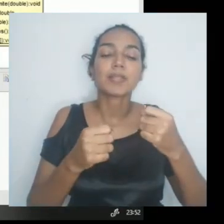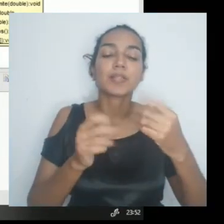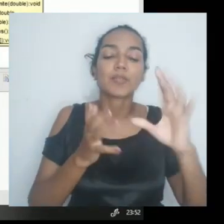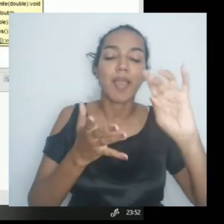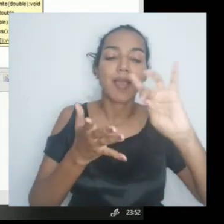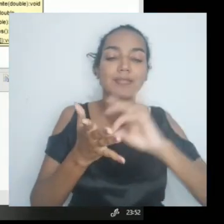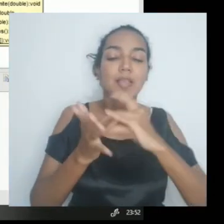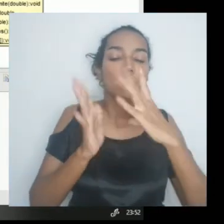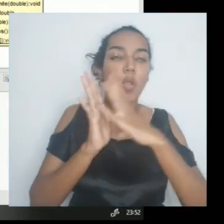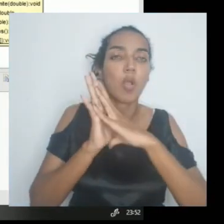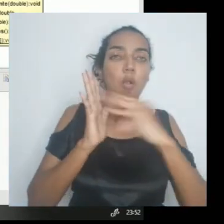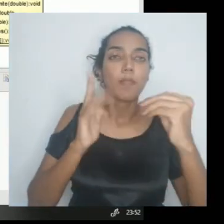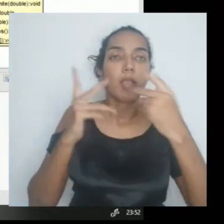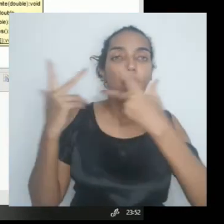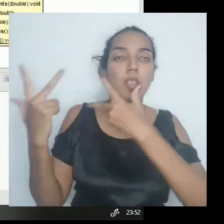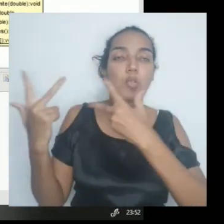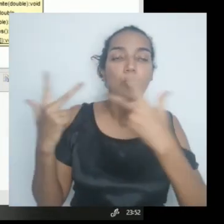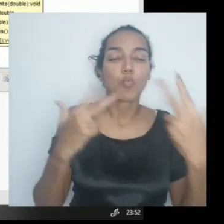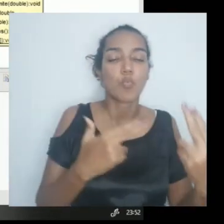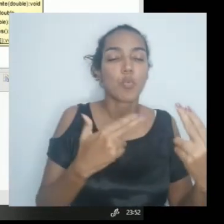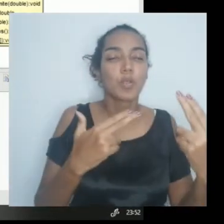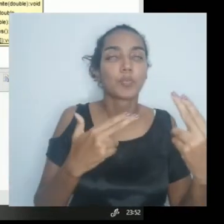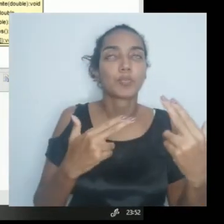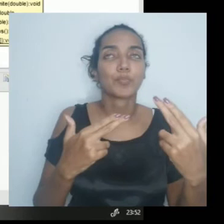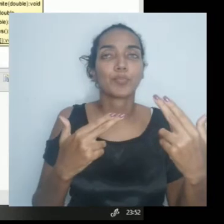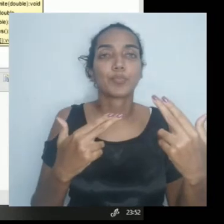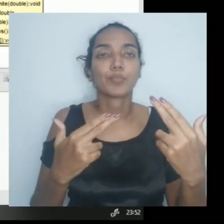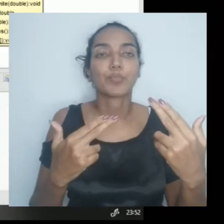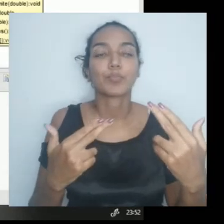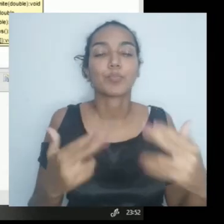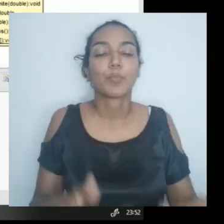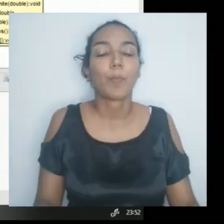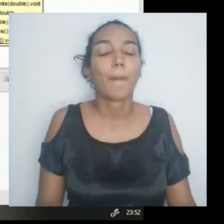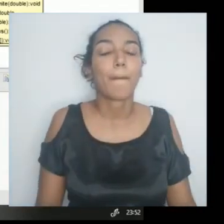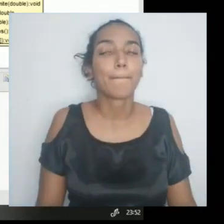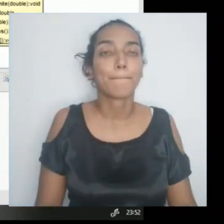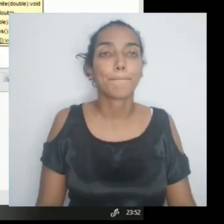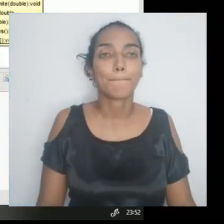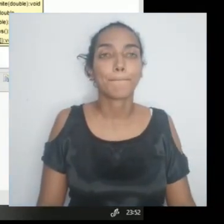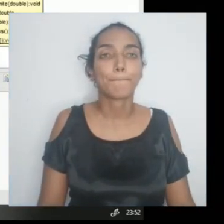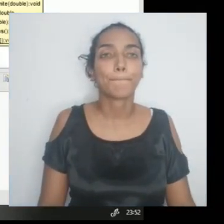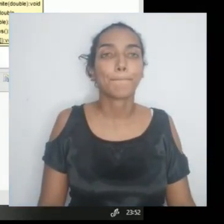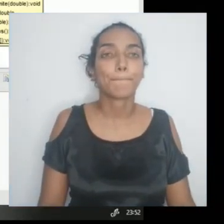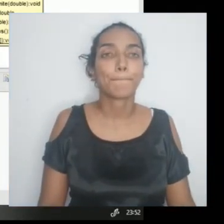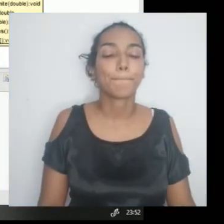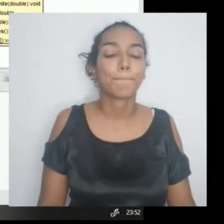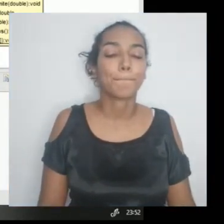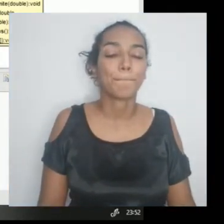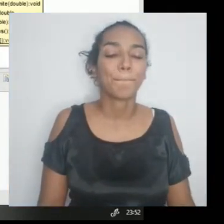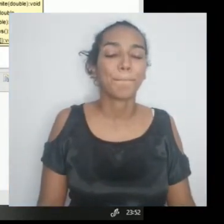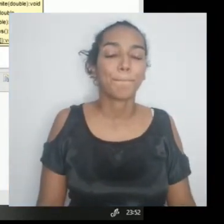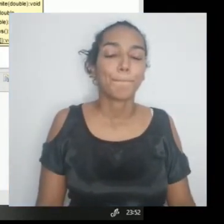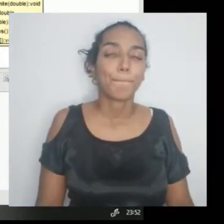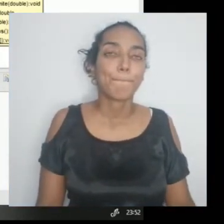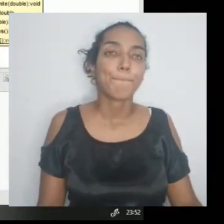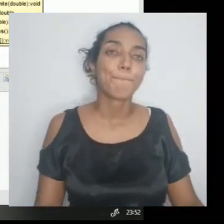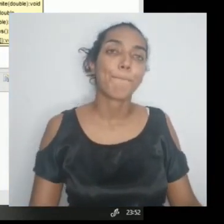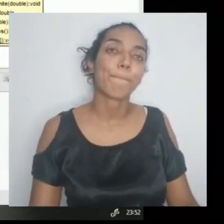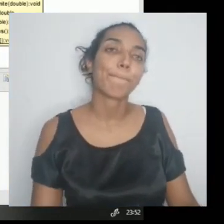implementar a mesma assinatura do supertipo. Então esse cara aqui deveria ser um double valor. Se a gente